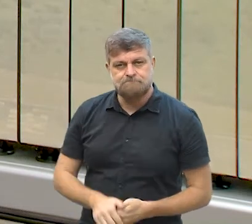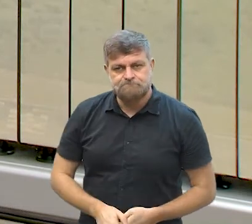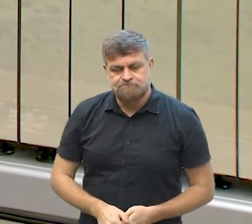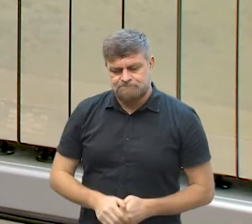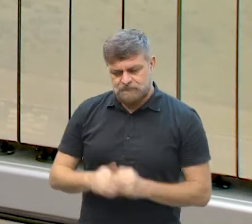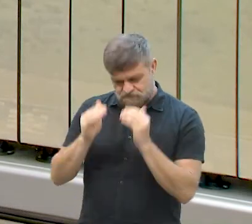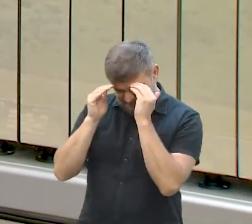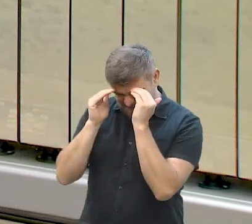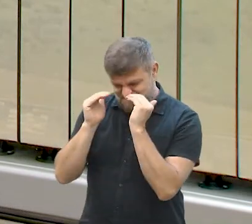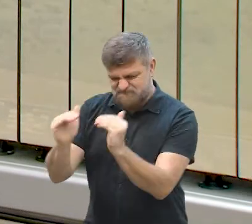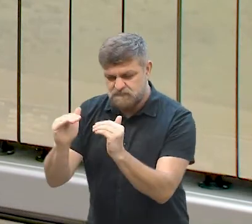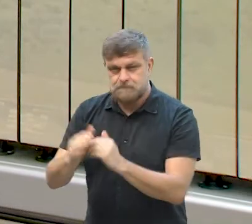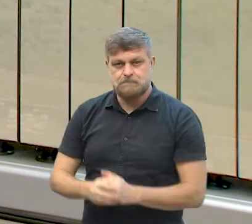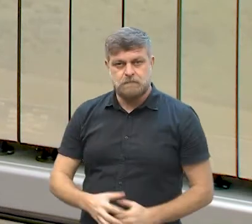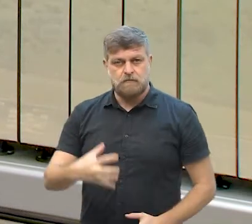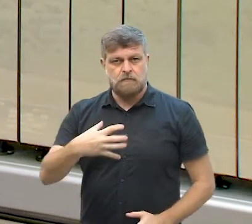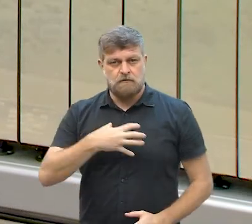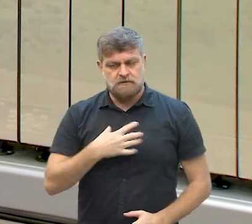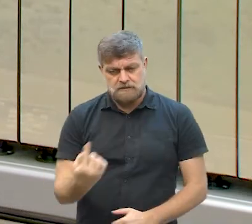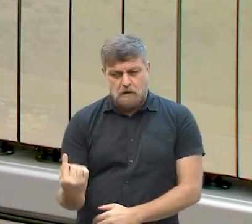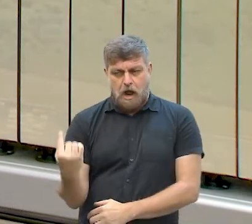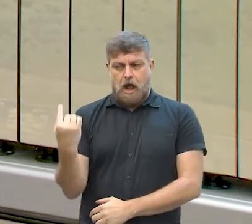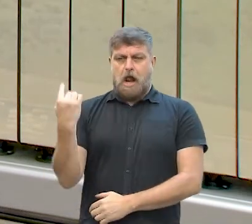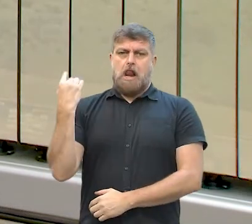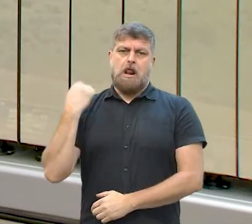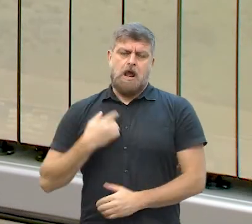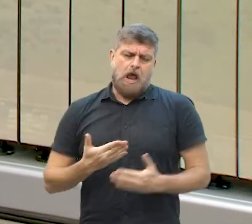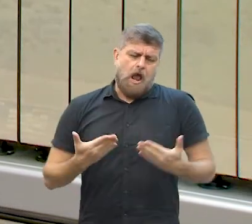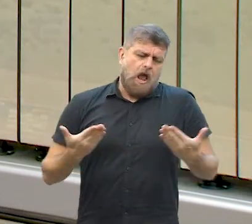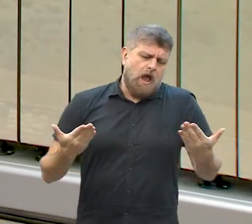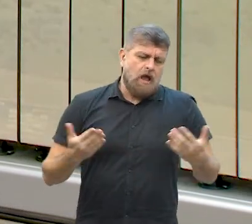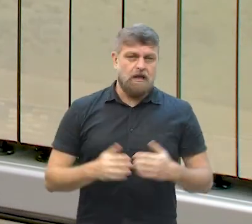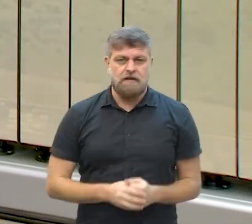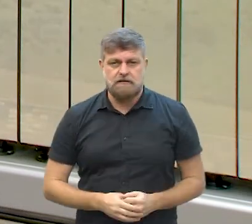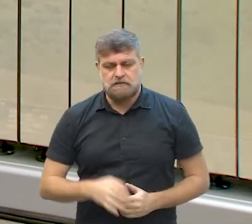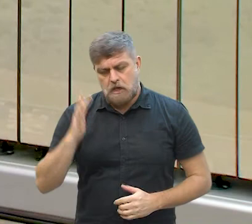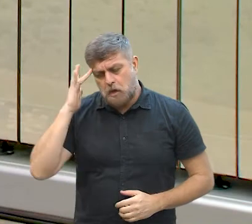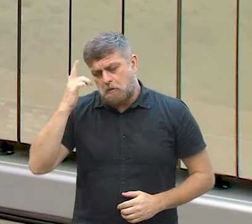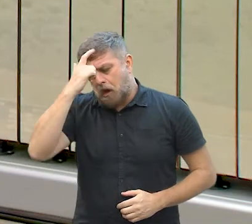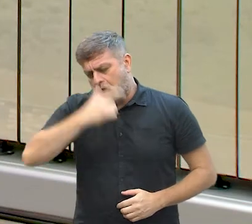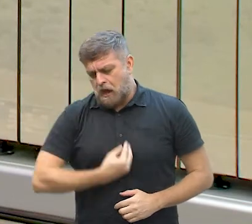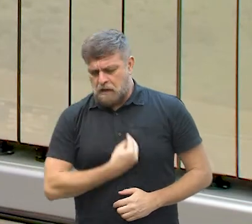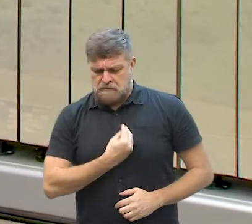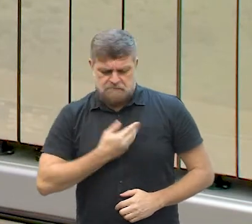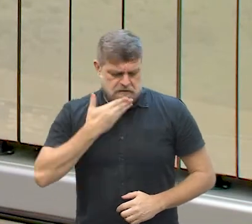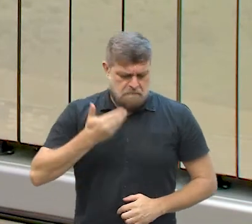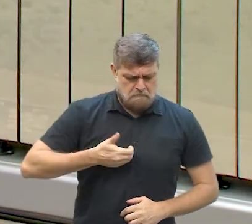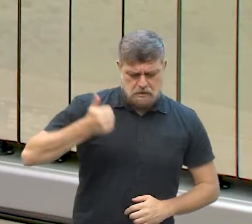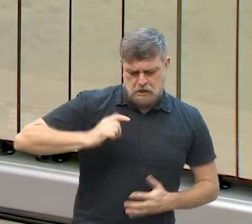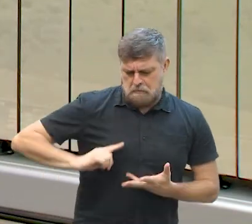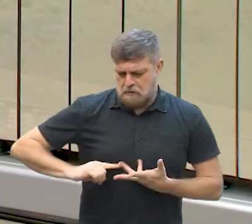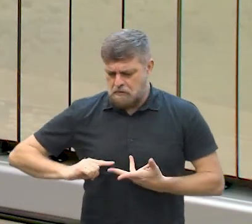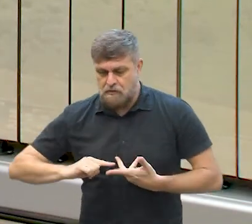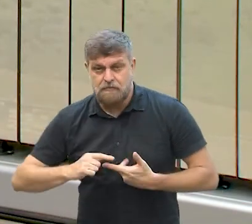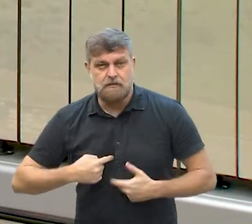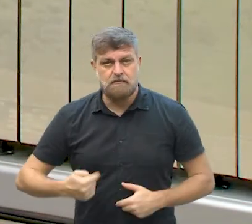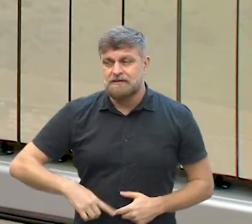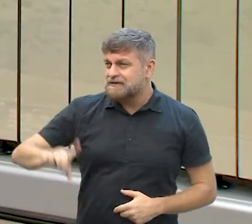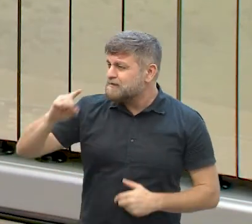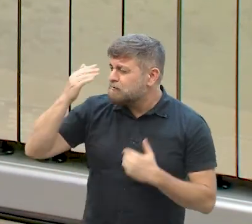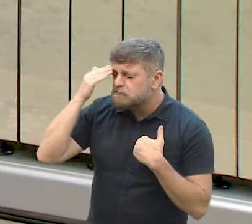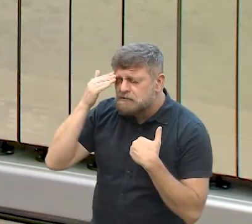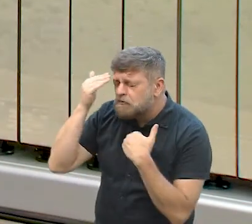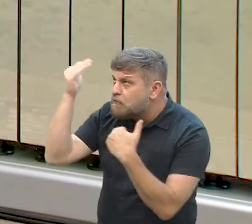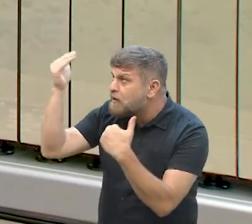eu, mesmo com todo o sentimento que de repente eu pudesse ter de, eu acho que, né, minha vida podia ser melhor assim ou assado,